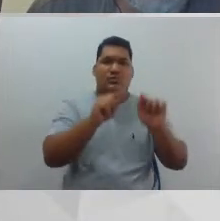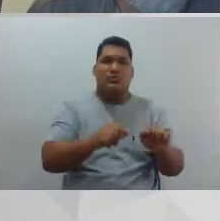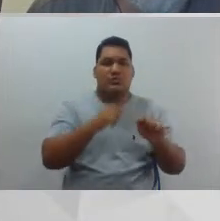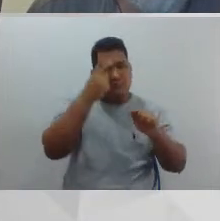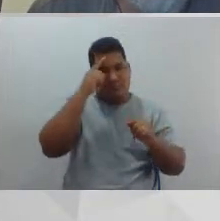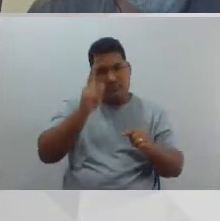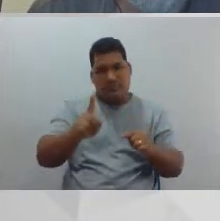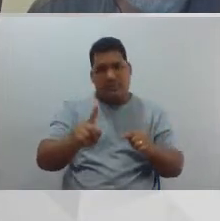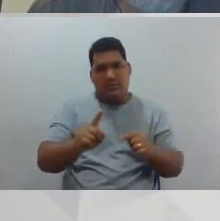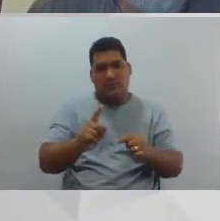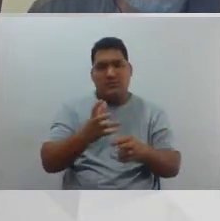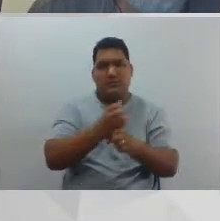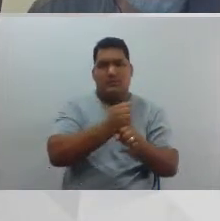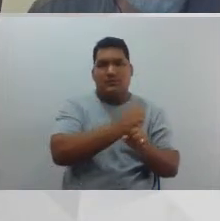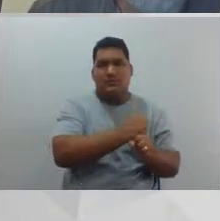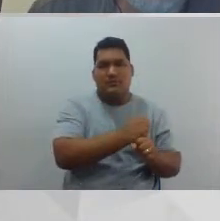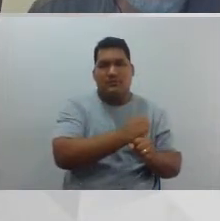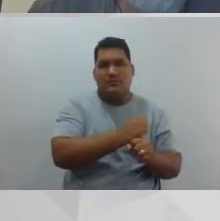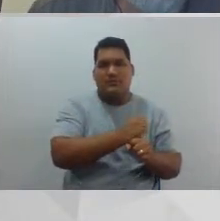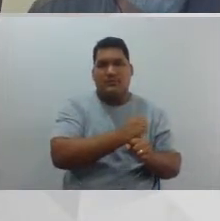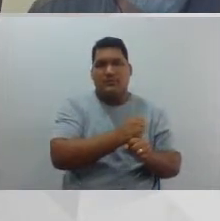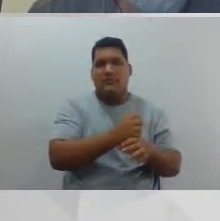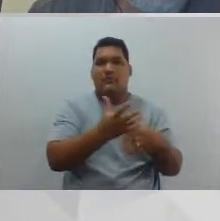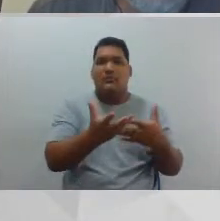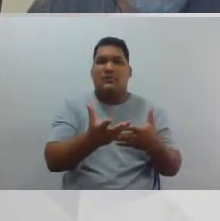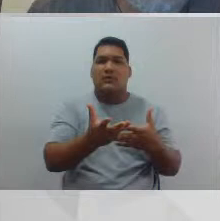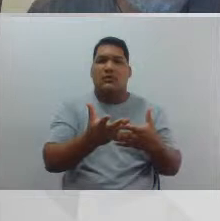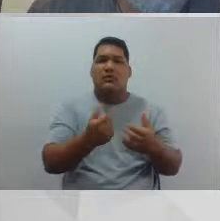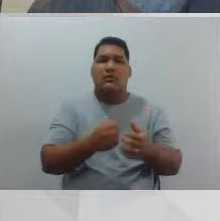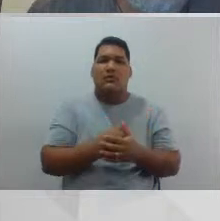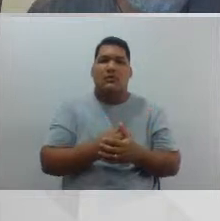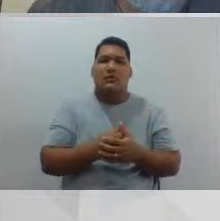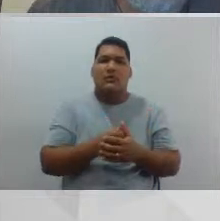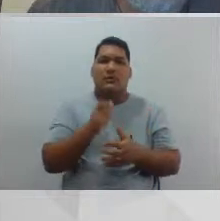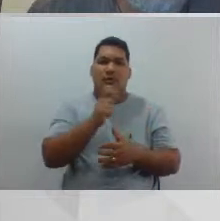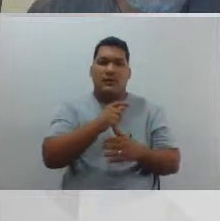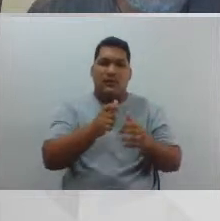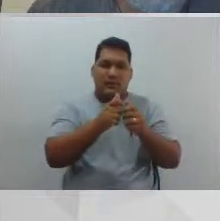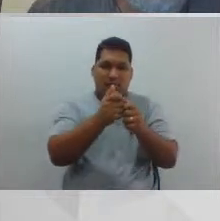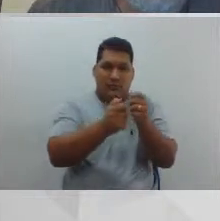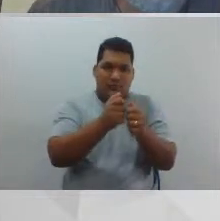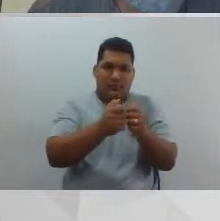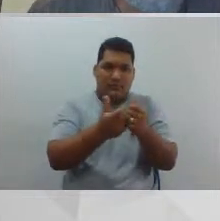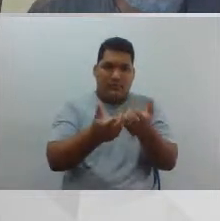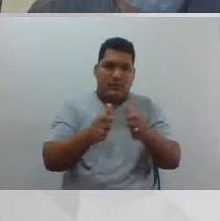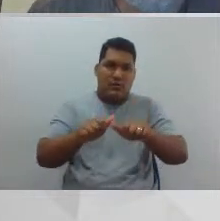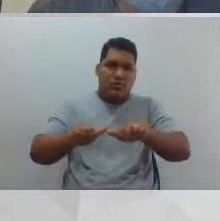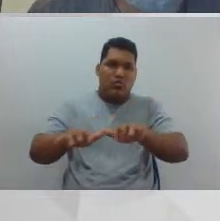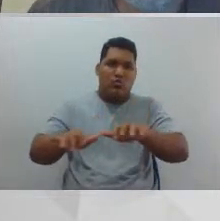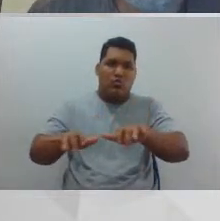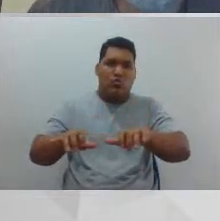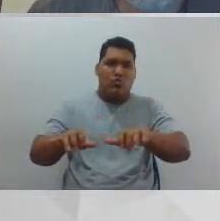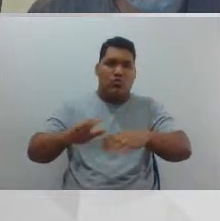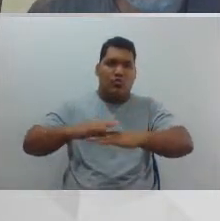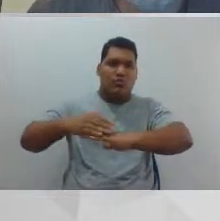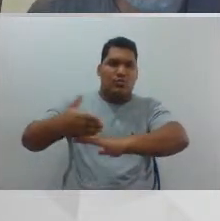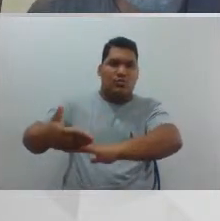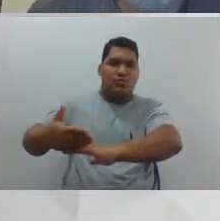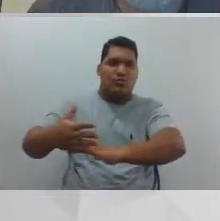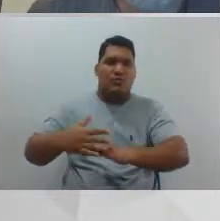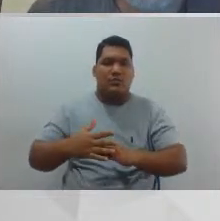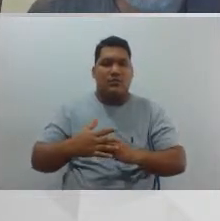Enquanto que a calculadora que tem aí no notebook, no computador de todo mundo, até no